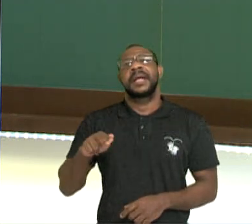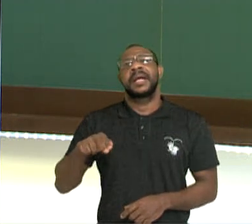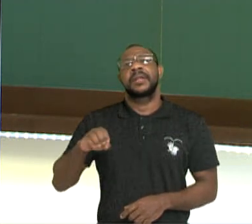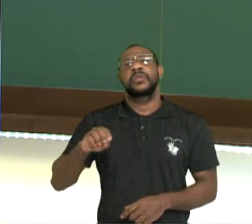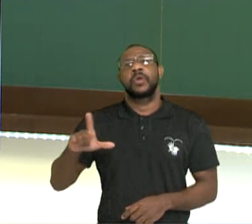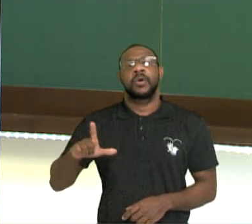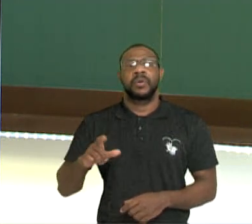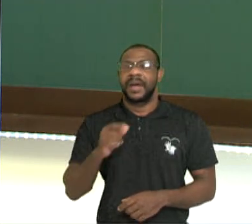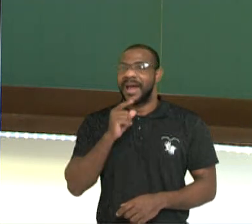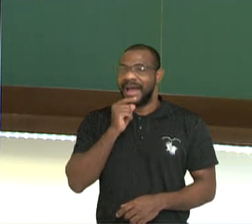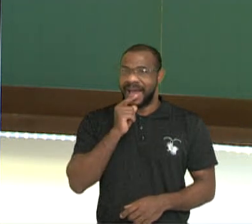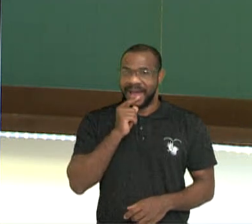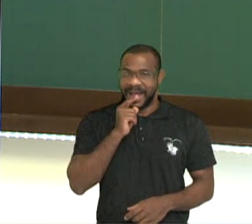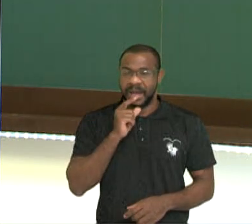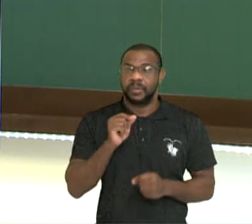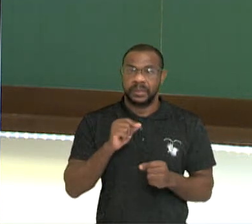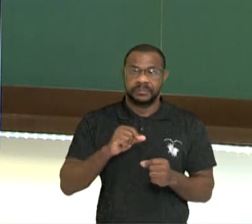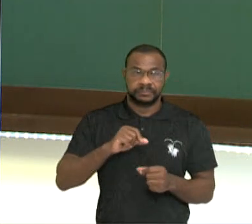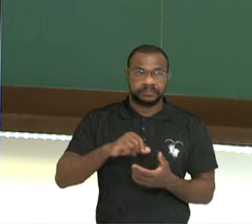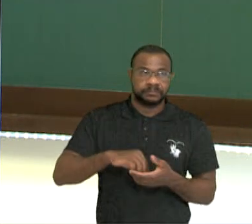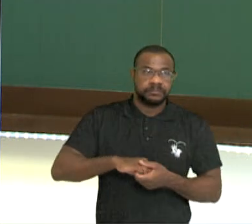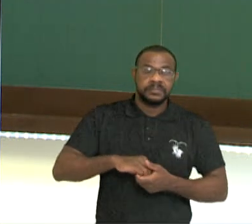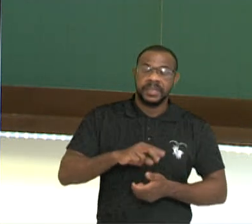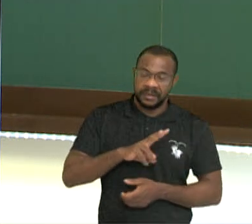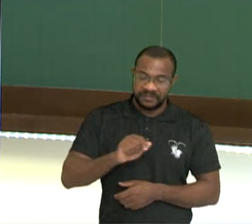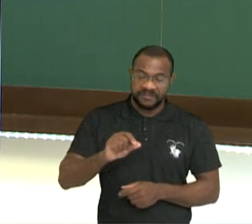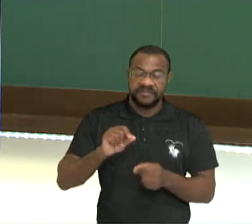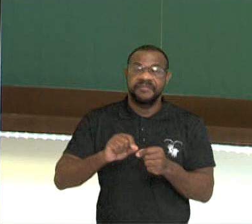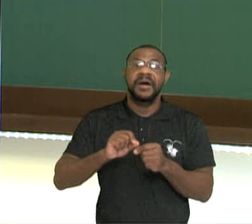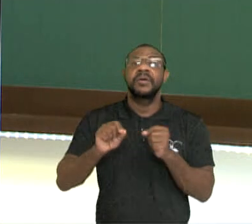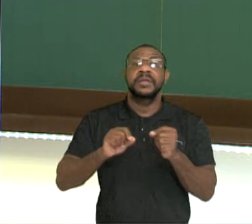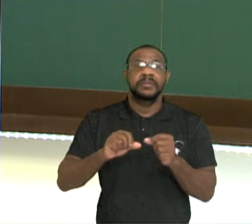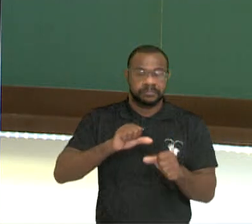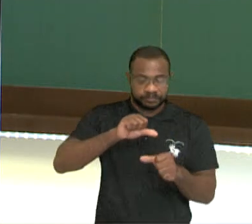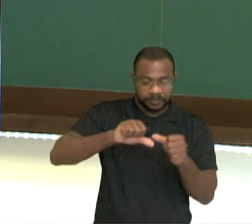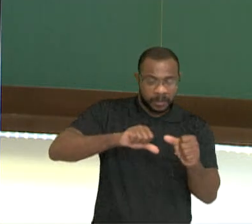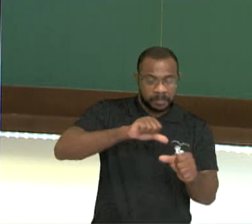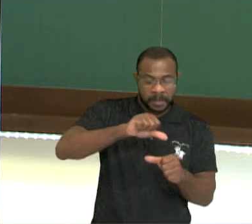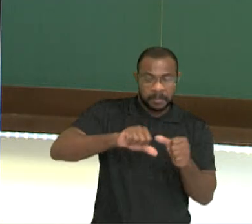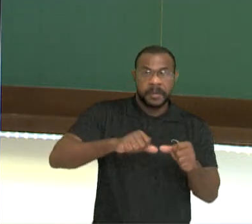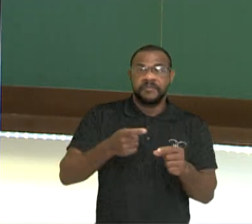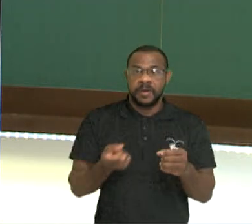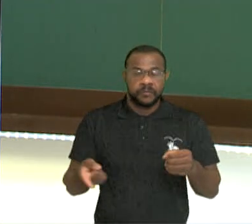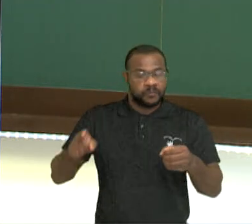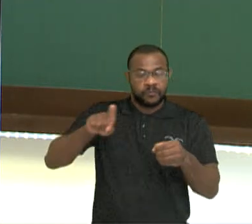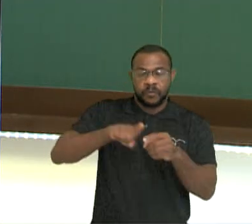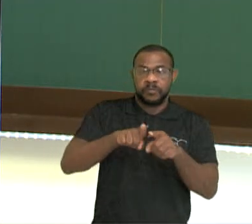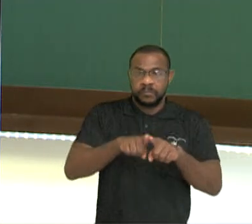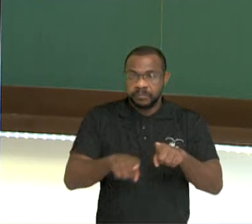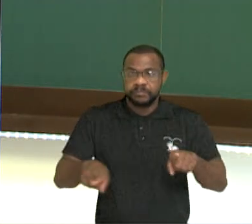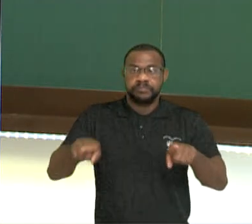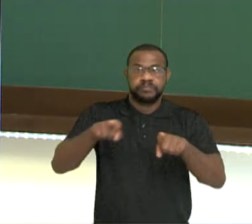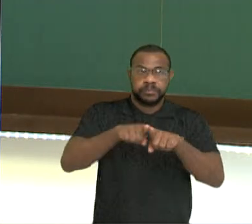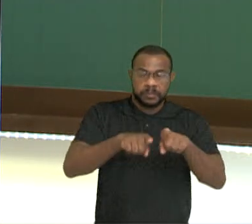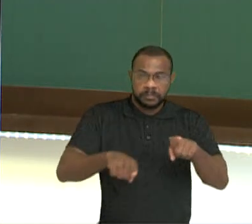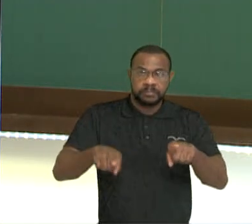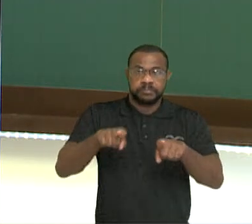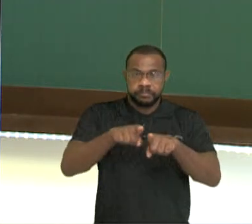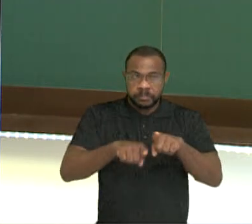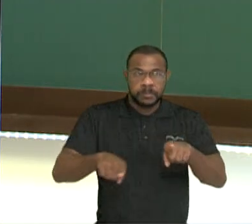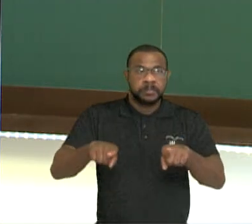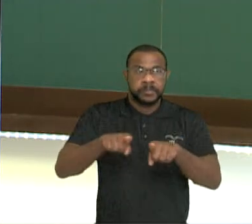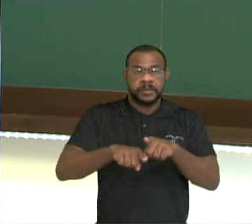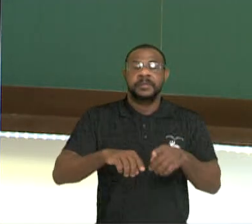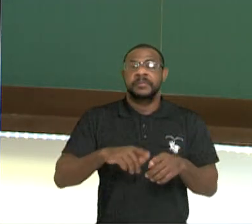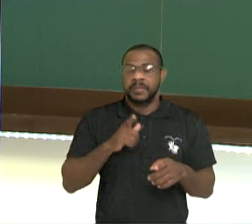a água, por meio do ciclo hidrológico, ela vai se recompor e retornar novamente para as partes mais elevadas do curso